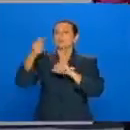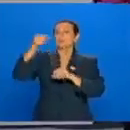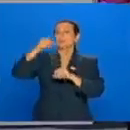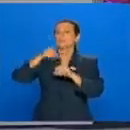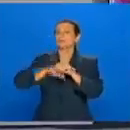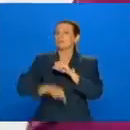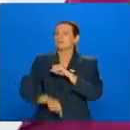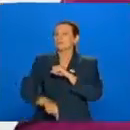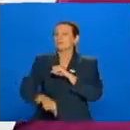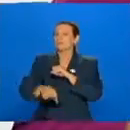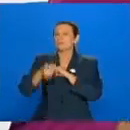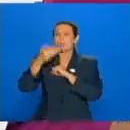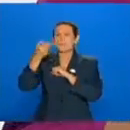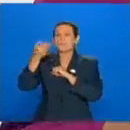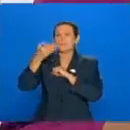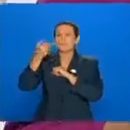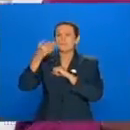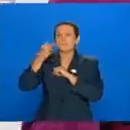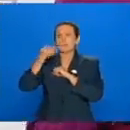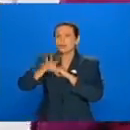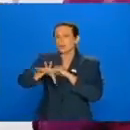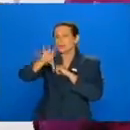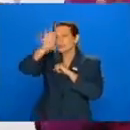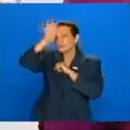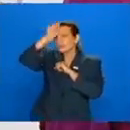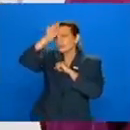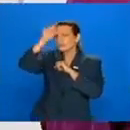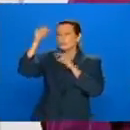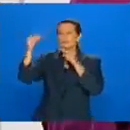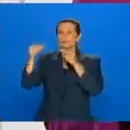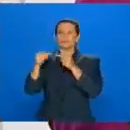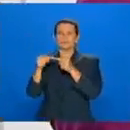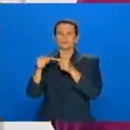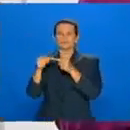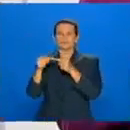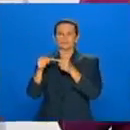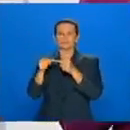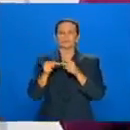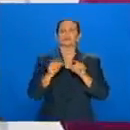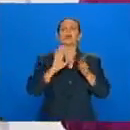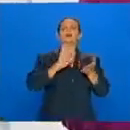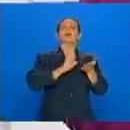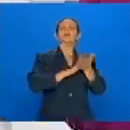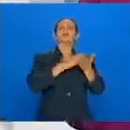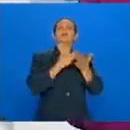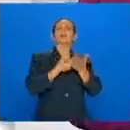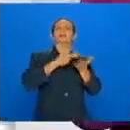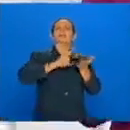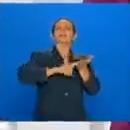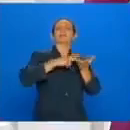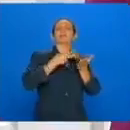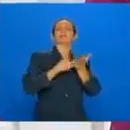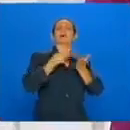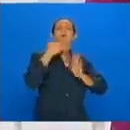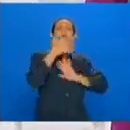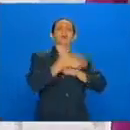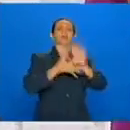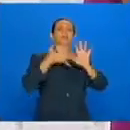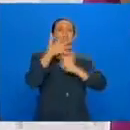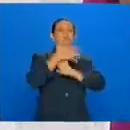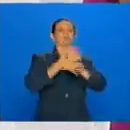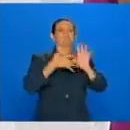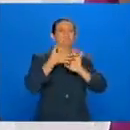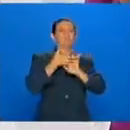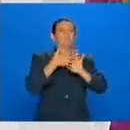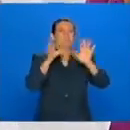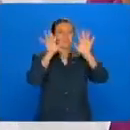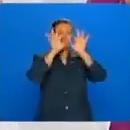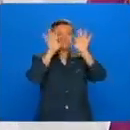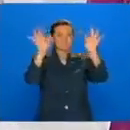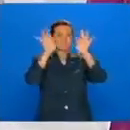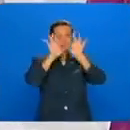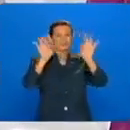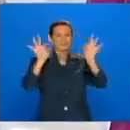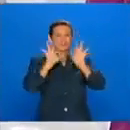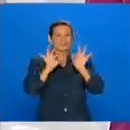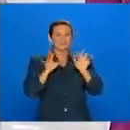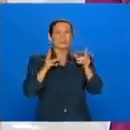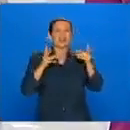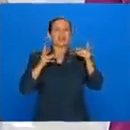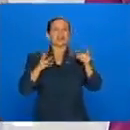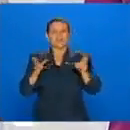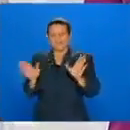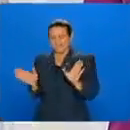tal. No caso do tradutor e intérprete de língua de sinais, a estrutura é para ele uma caixa